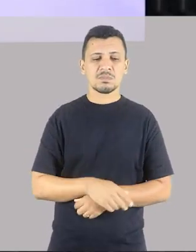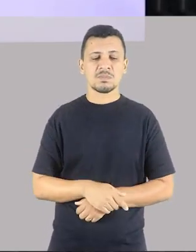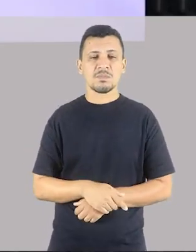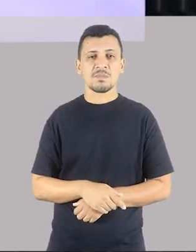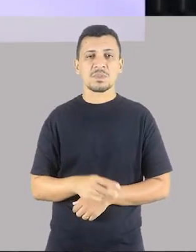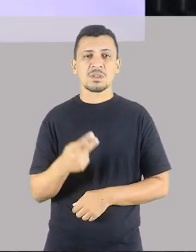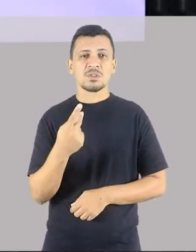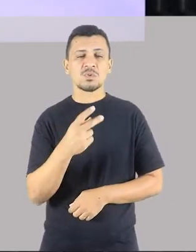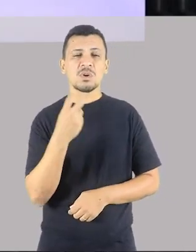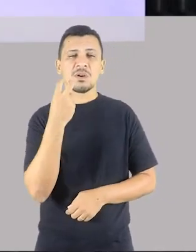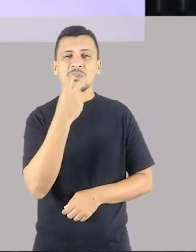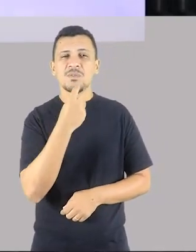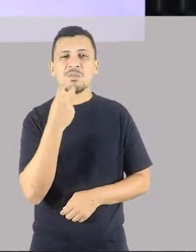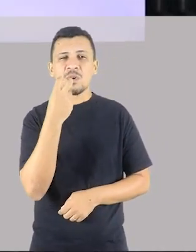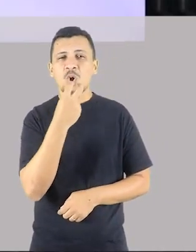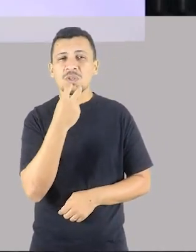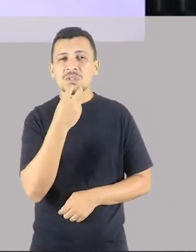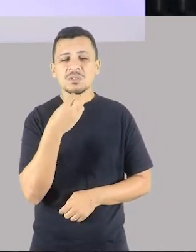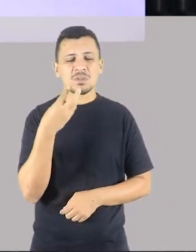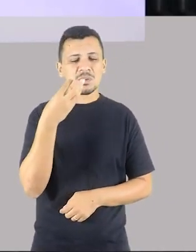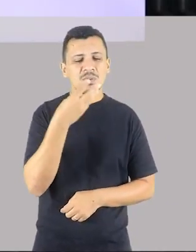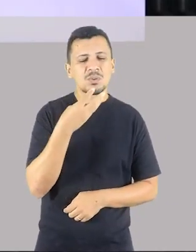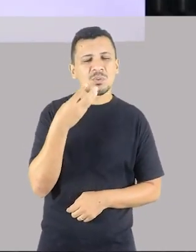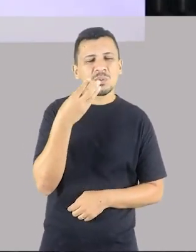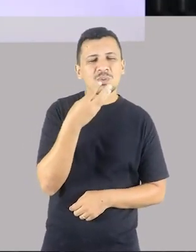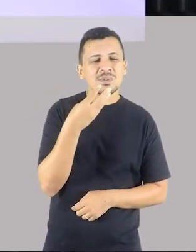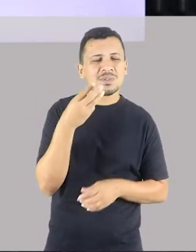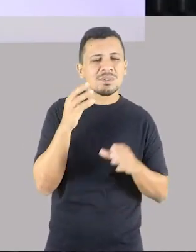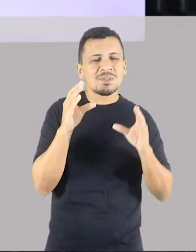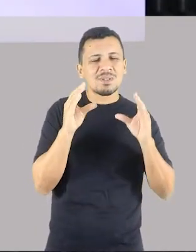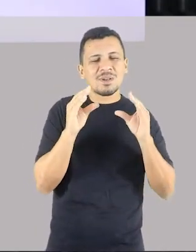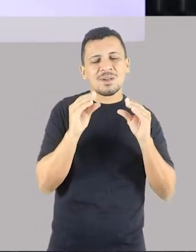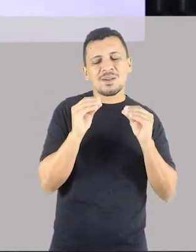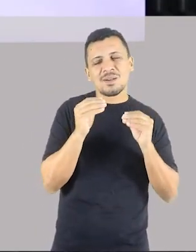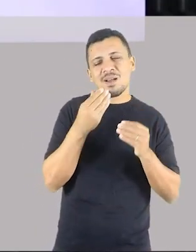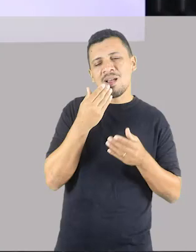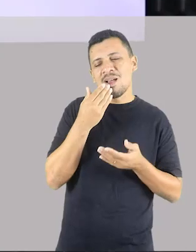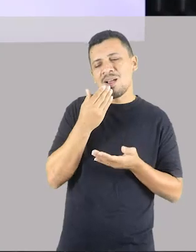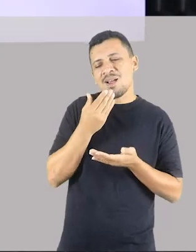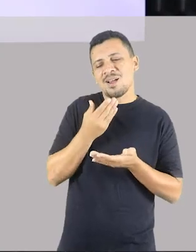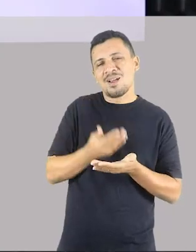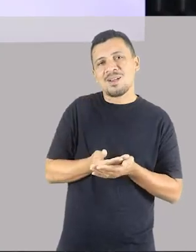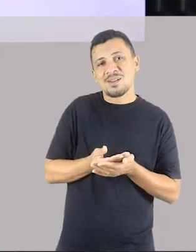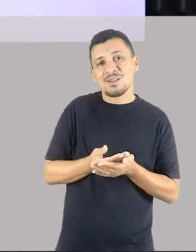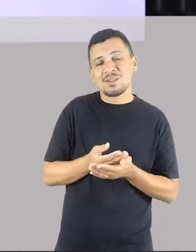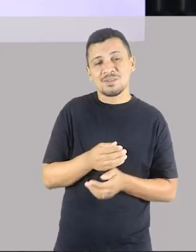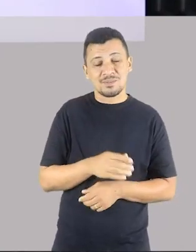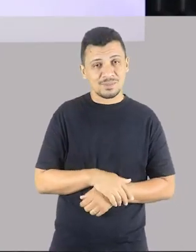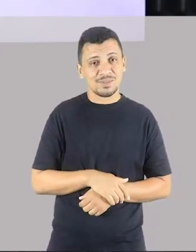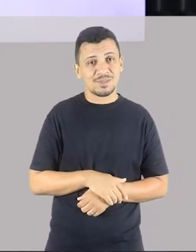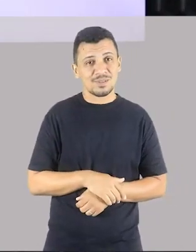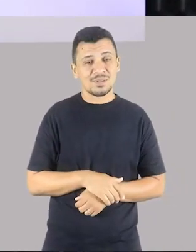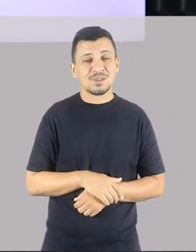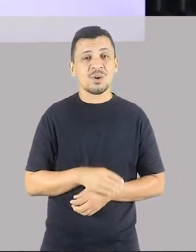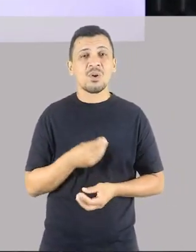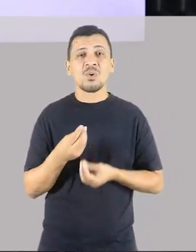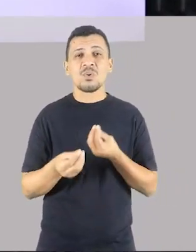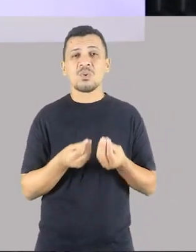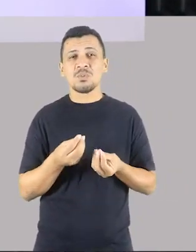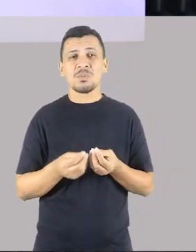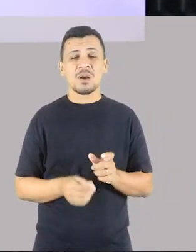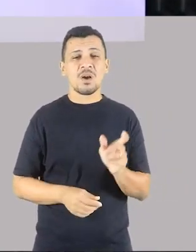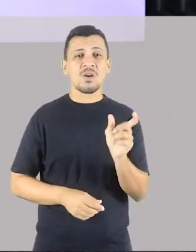Quando se diz, a sua voz doce e macia me encantava. Sua voz doce e macia. Notem como eu tenho